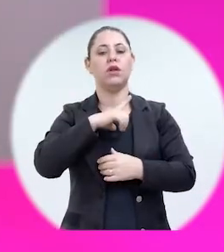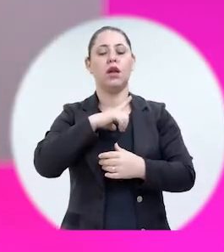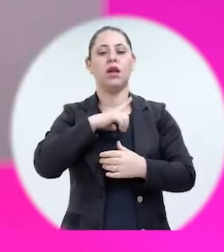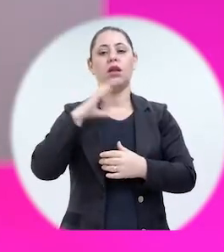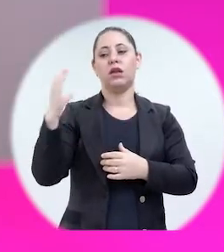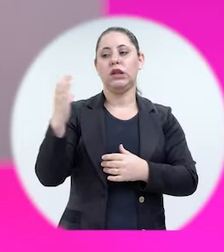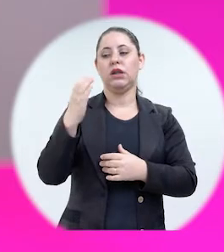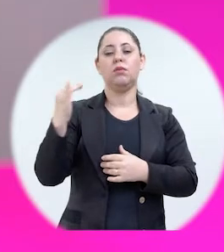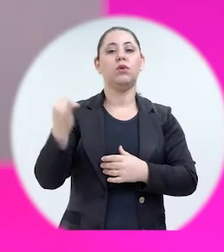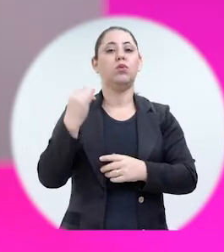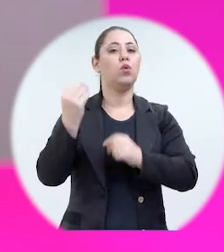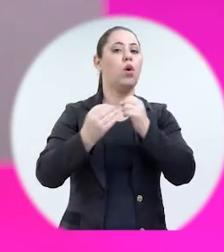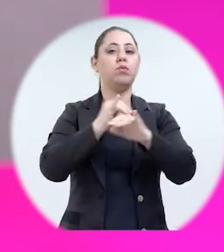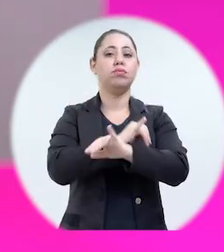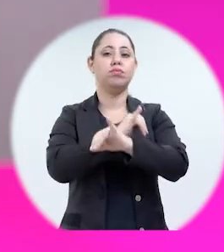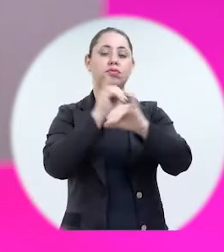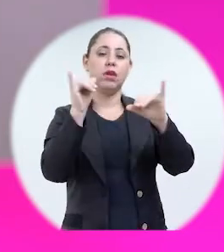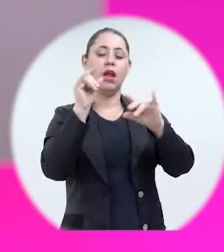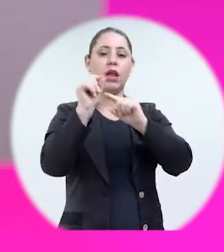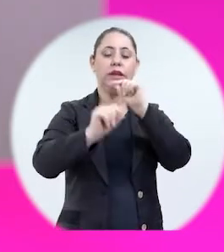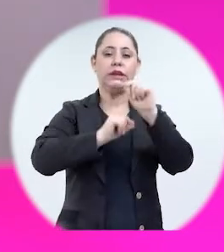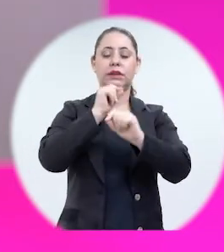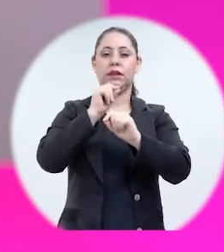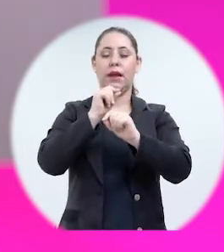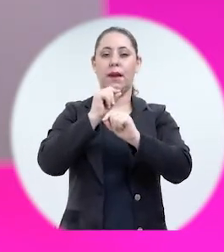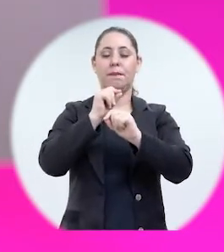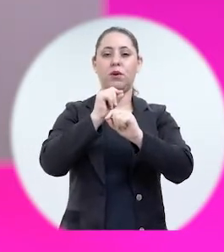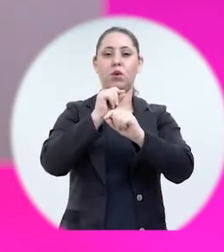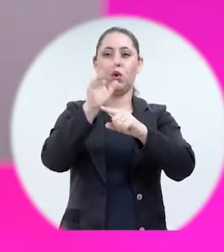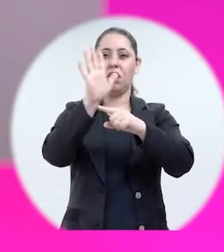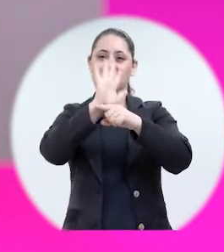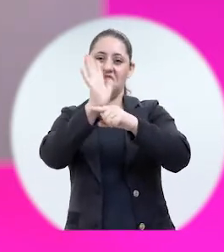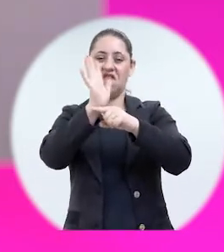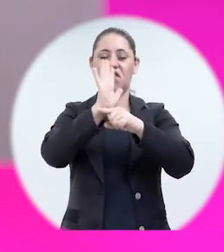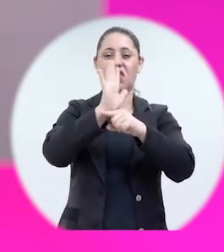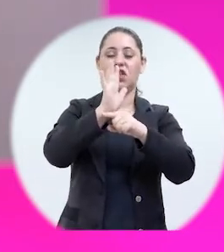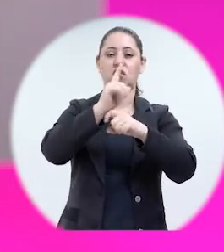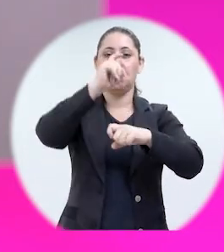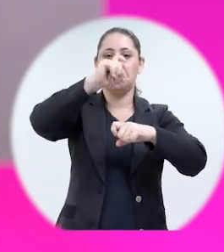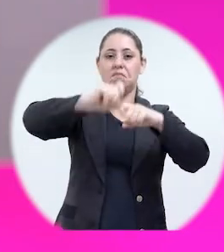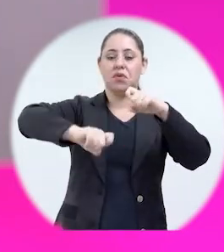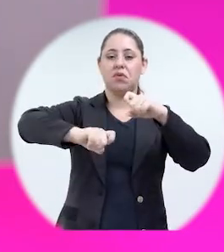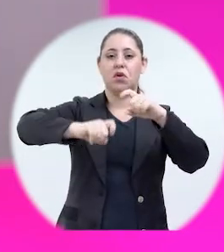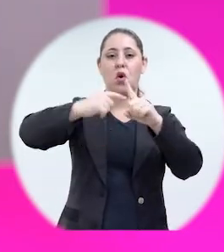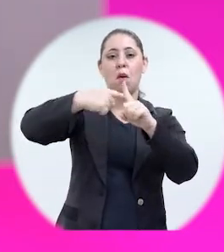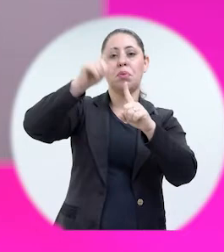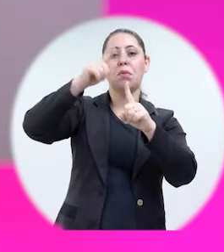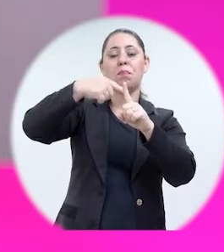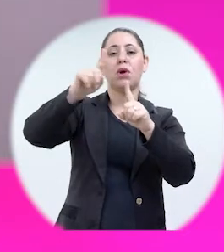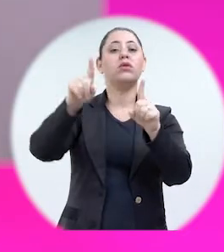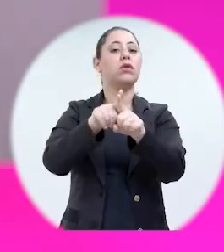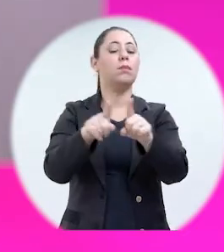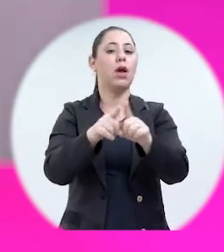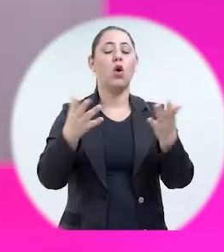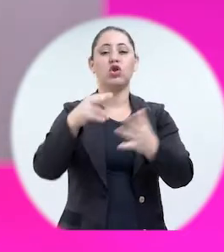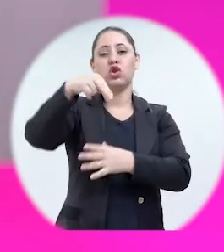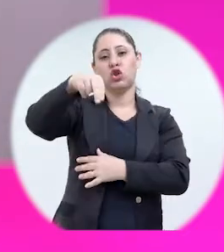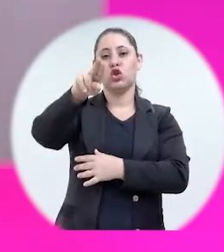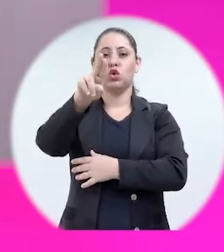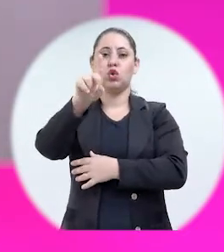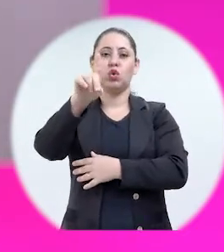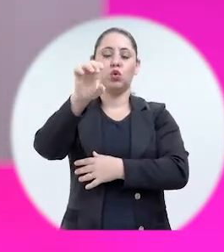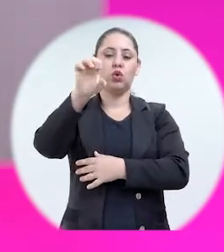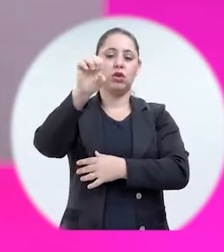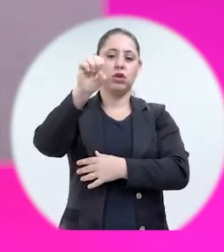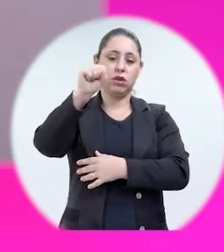Hoje a gente tem crimes importantes, como de divulgação de cena de sexo ou de nudez, né? Os nudes, os famosos nudes, hoje